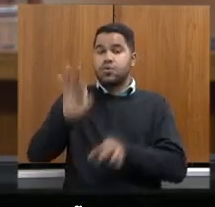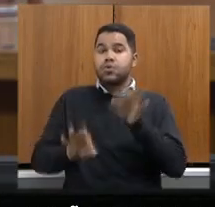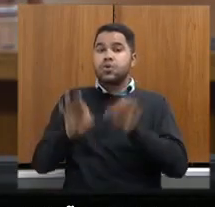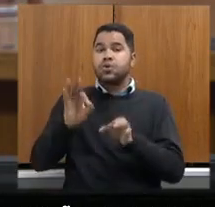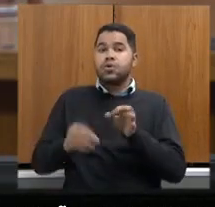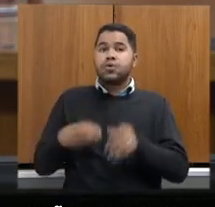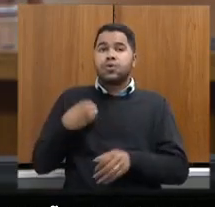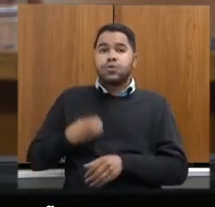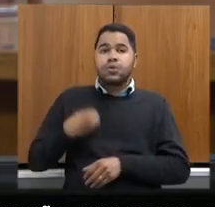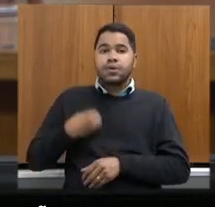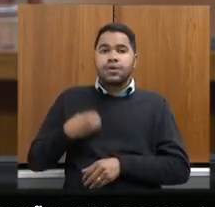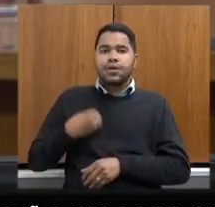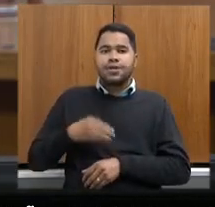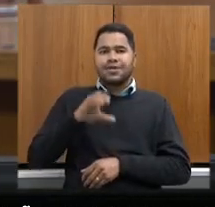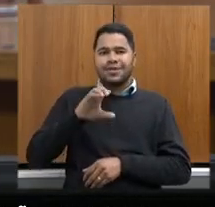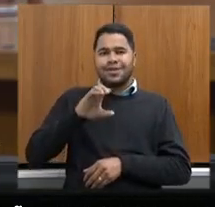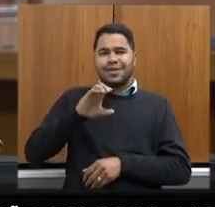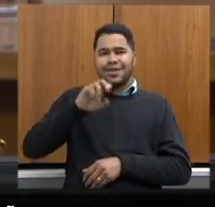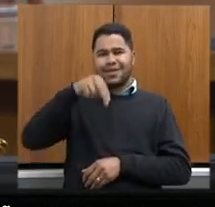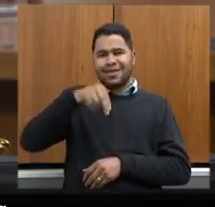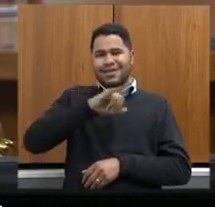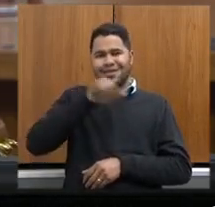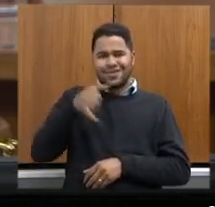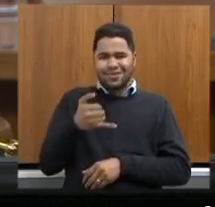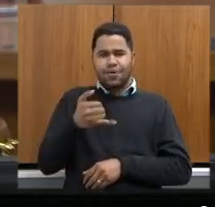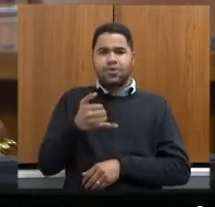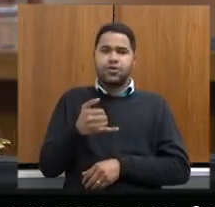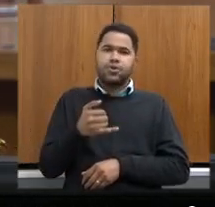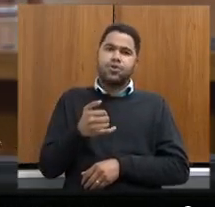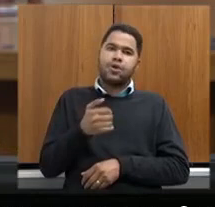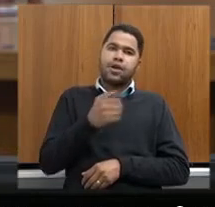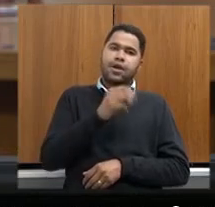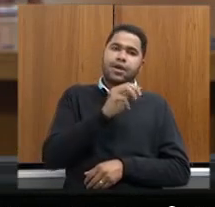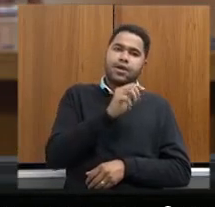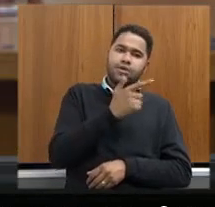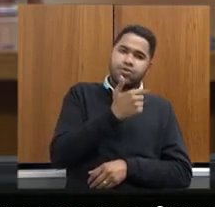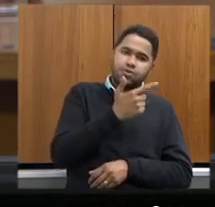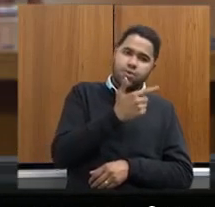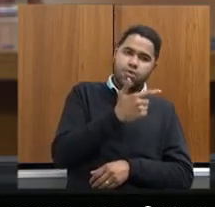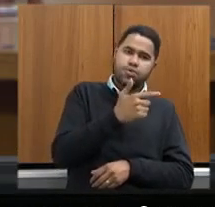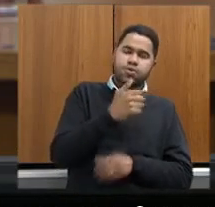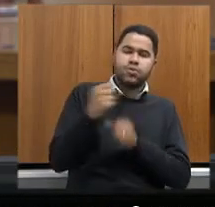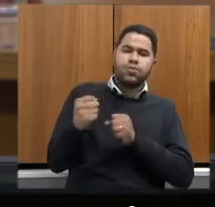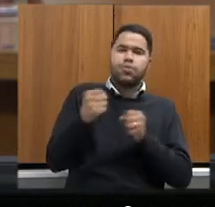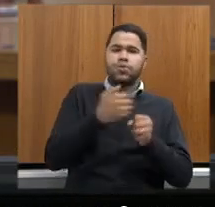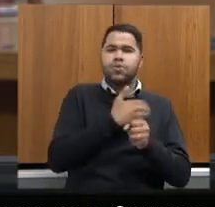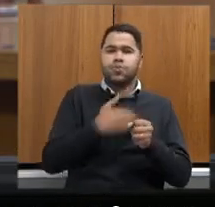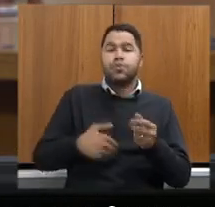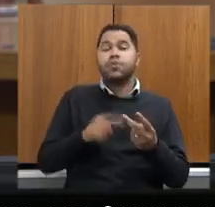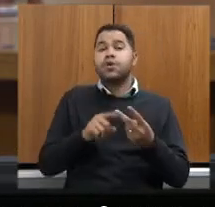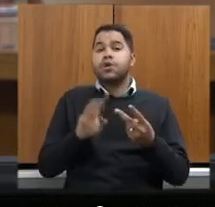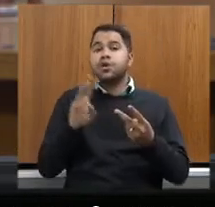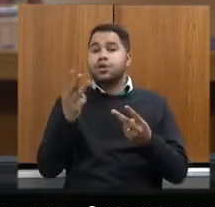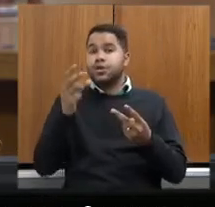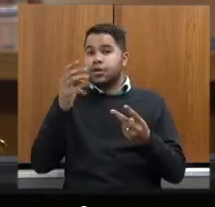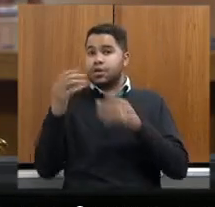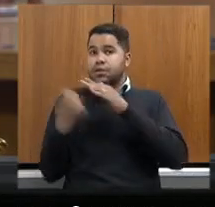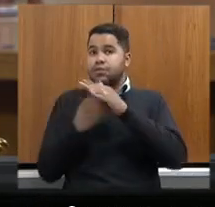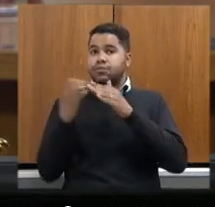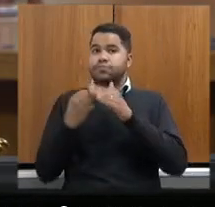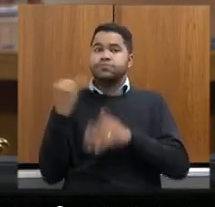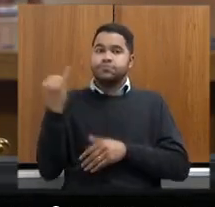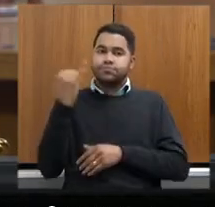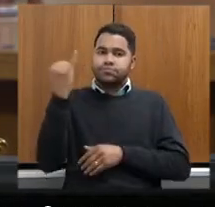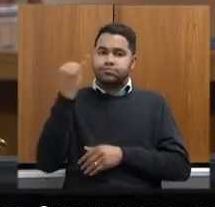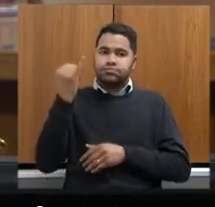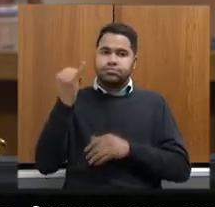participação de 12 atores 9 do poder público três atores das empresas e é muito importante